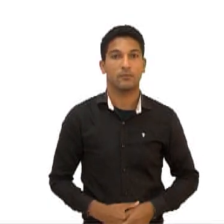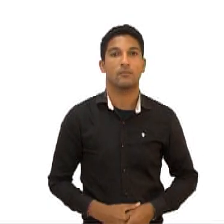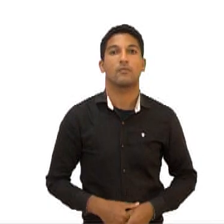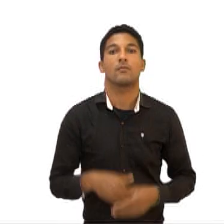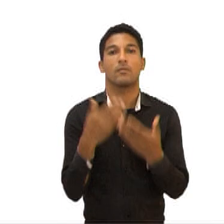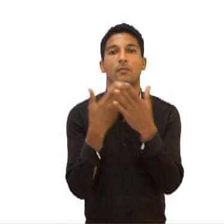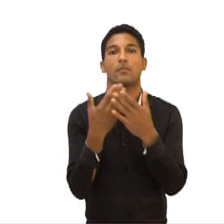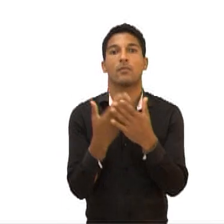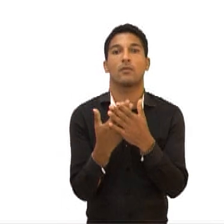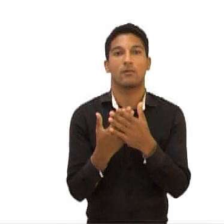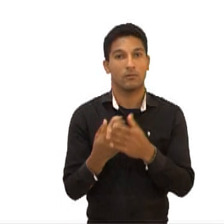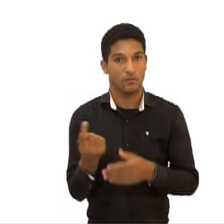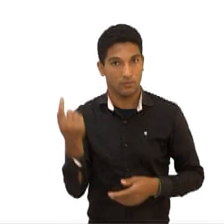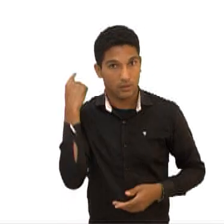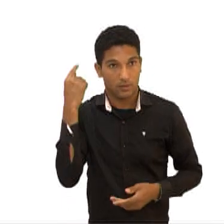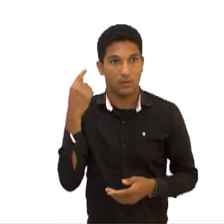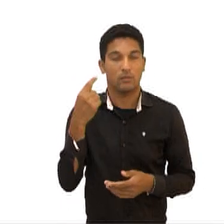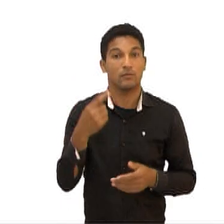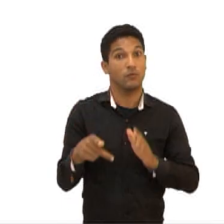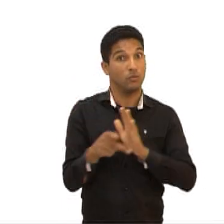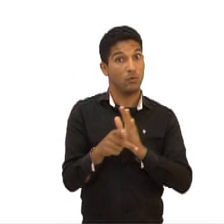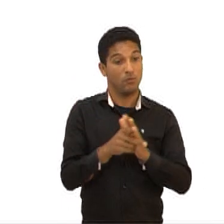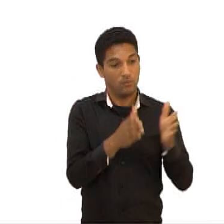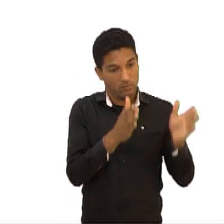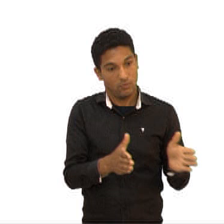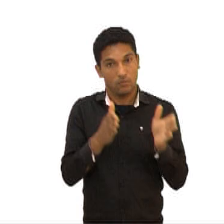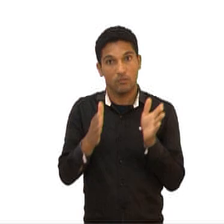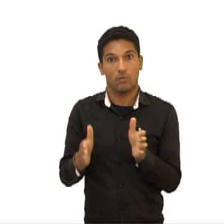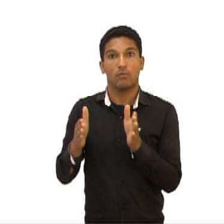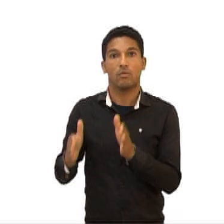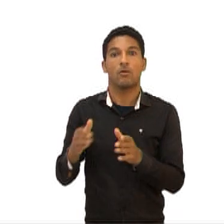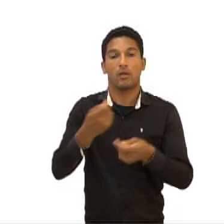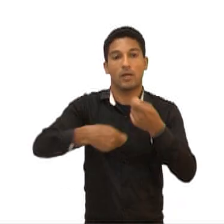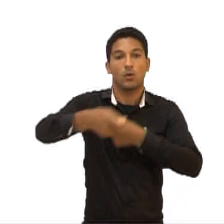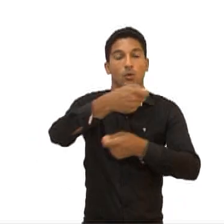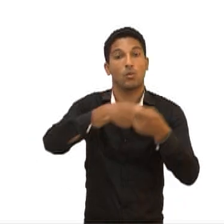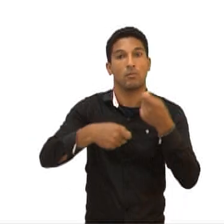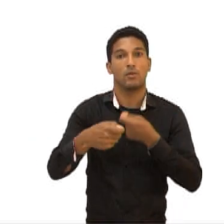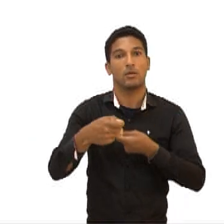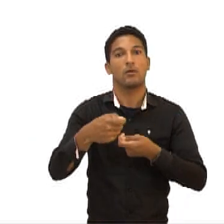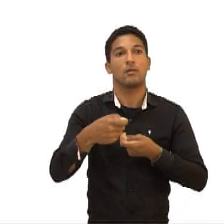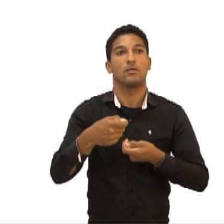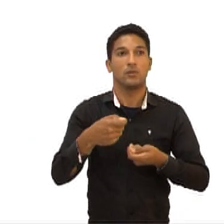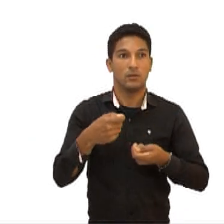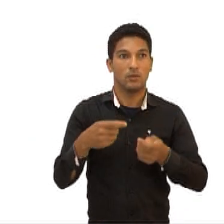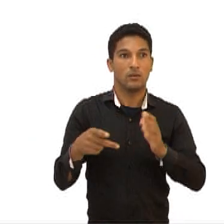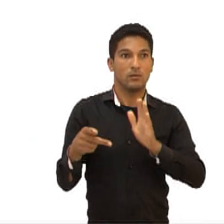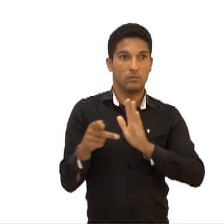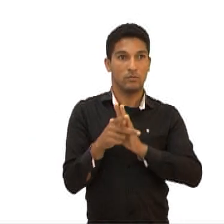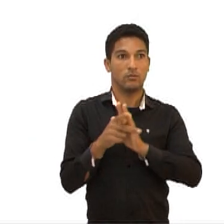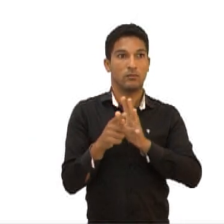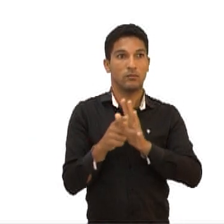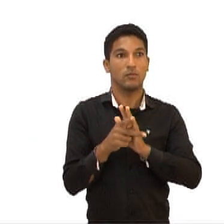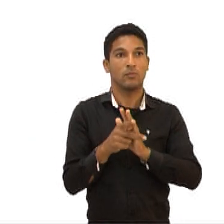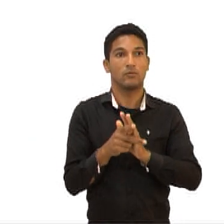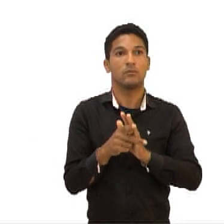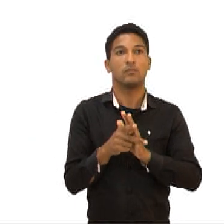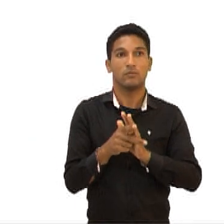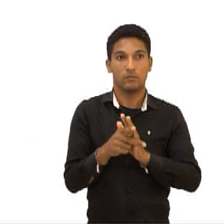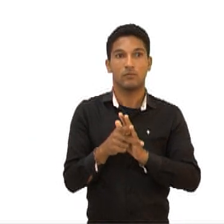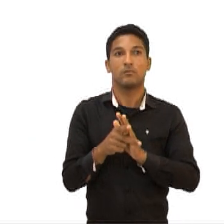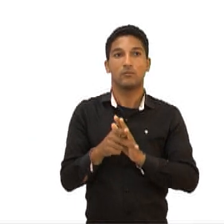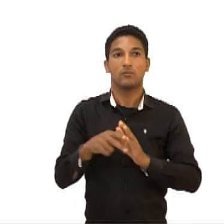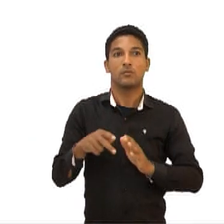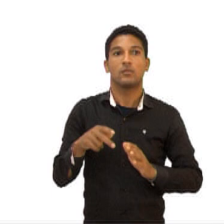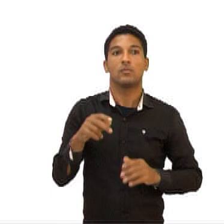Aula anterior, trabalhamos os setores da economia, fizemos um apanhado geral, né? Vamos tratar um pouco mais especificamente. Falamos